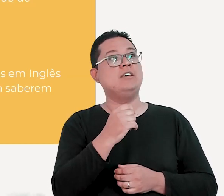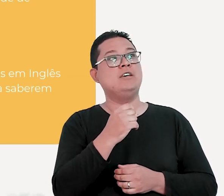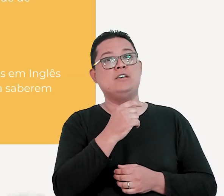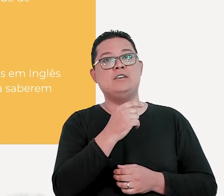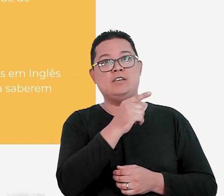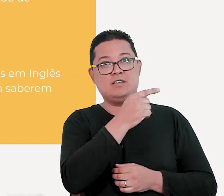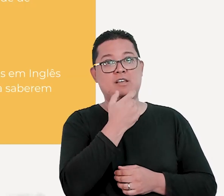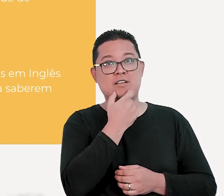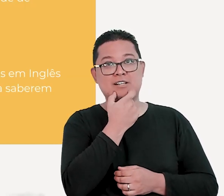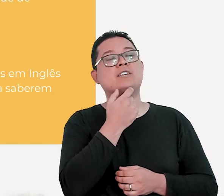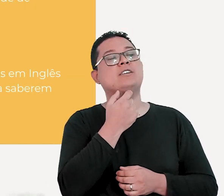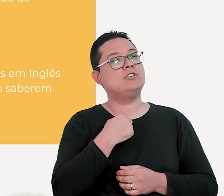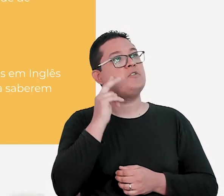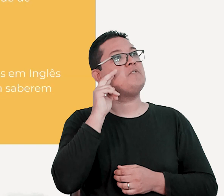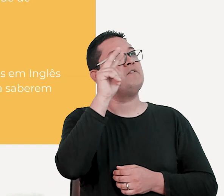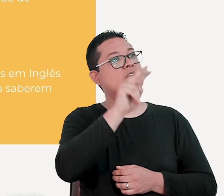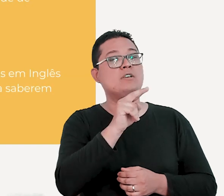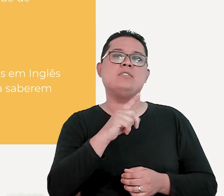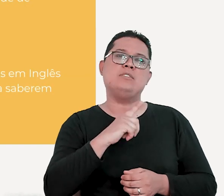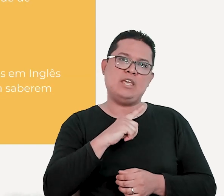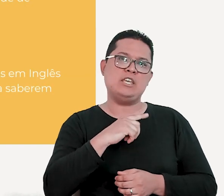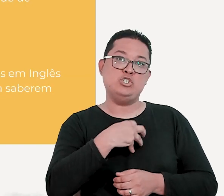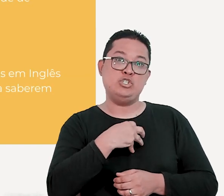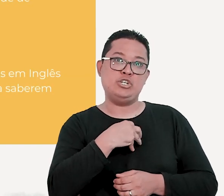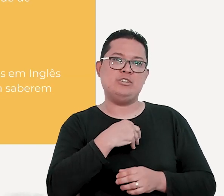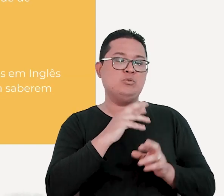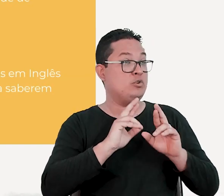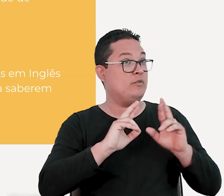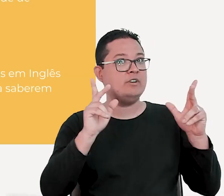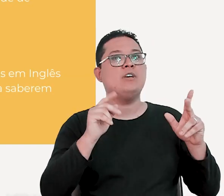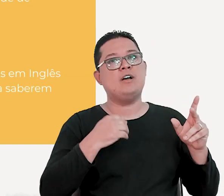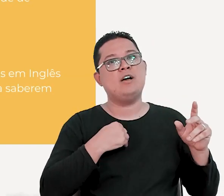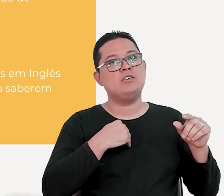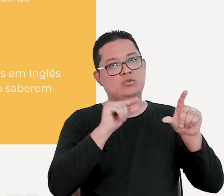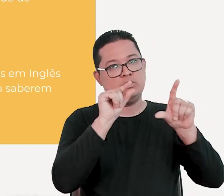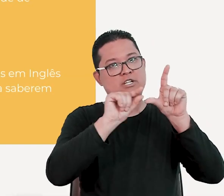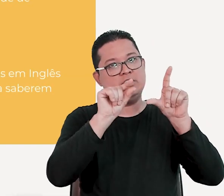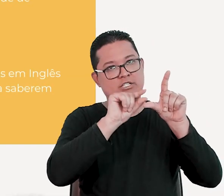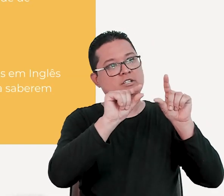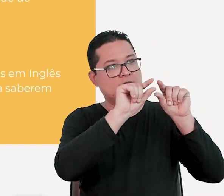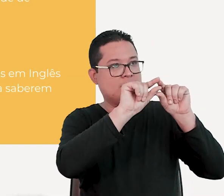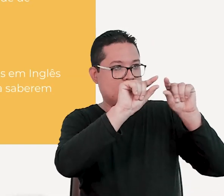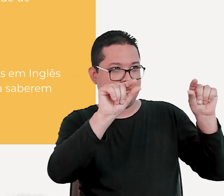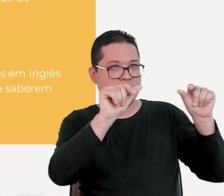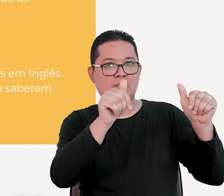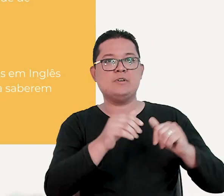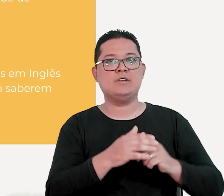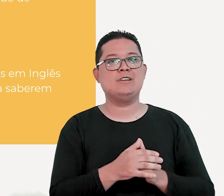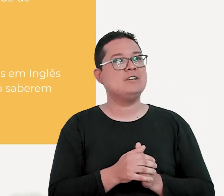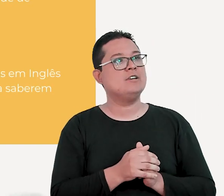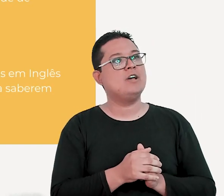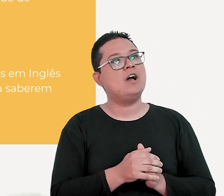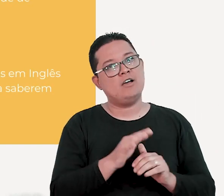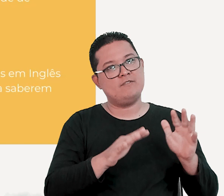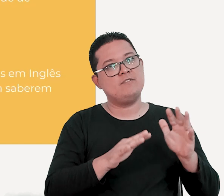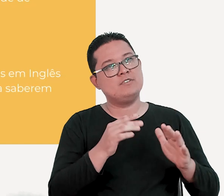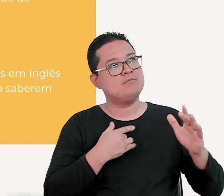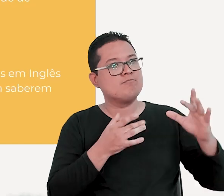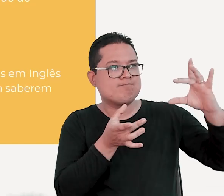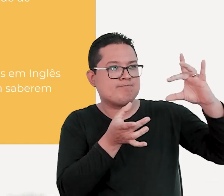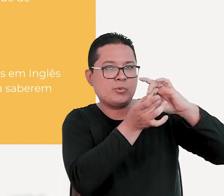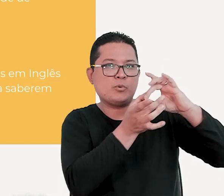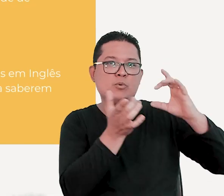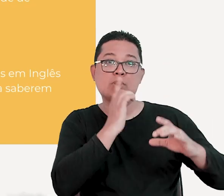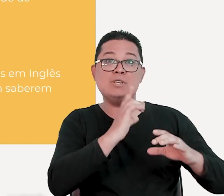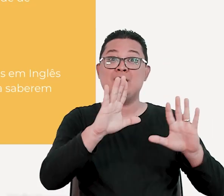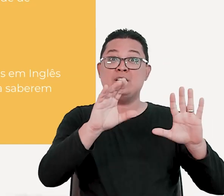consegue ler o inglês, e agora, quando é um sotaque que eu já estou mais familiarizada, e às vezes eu posso nem estar prestando atenção,